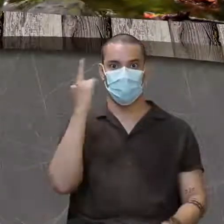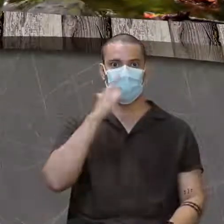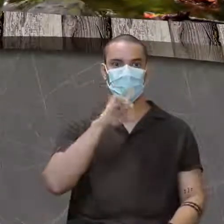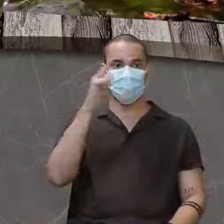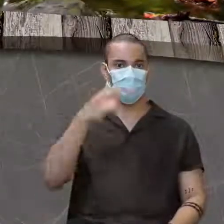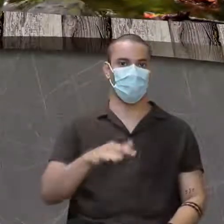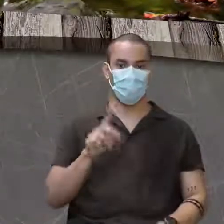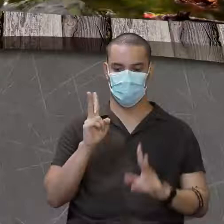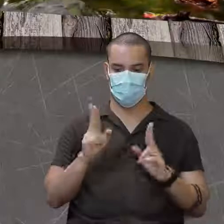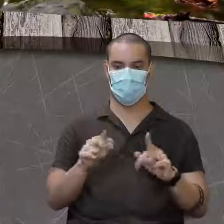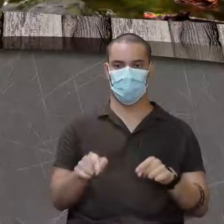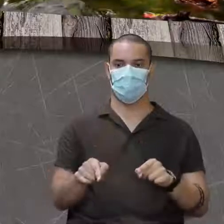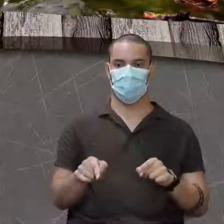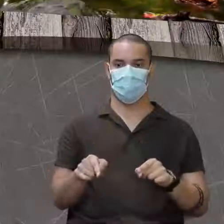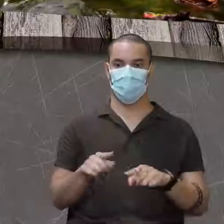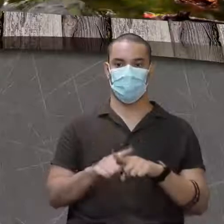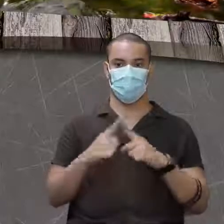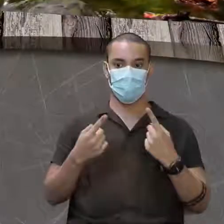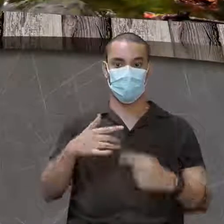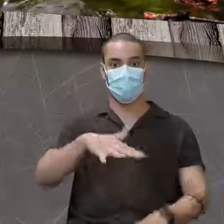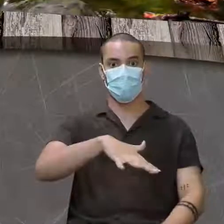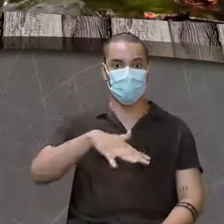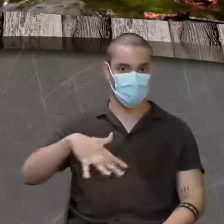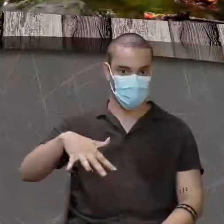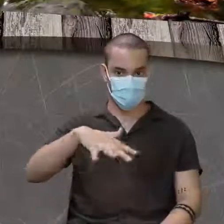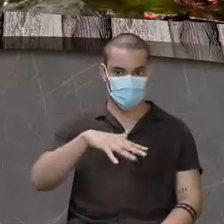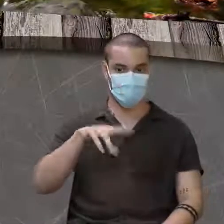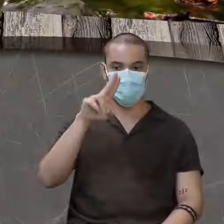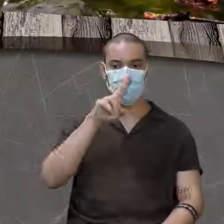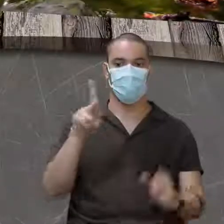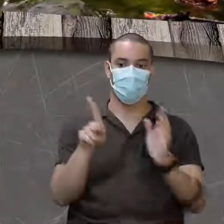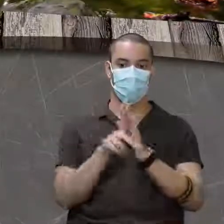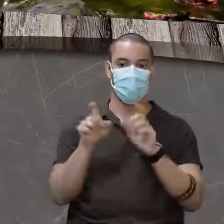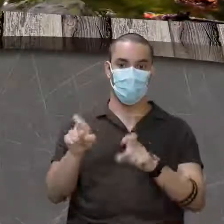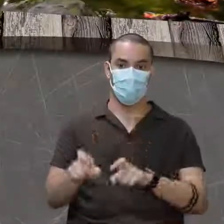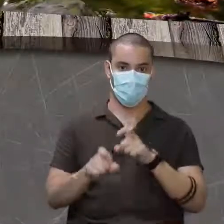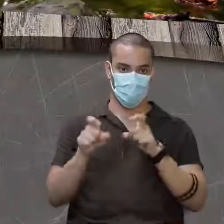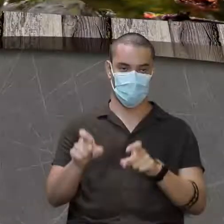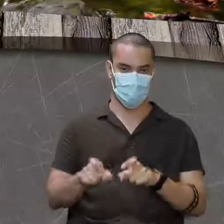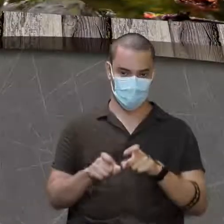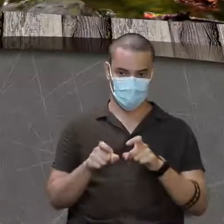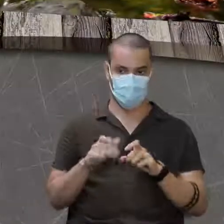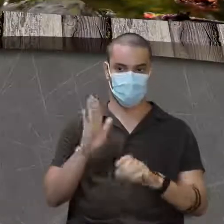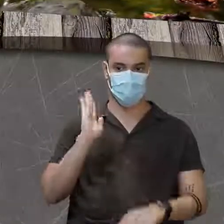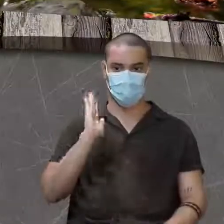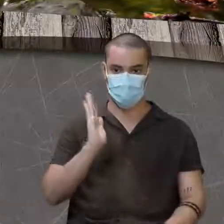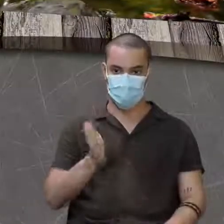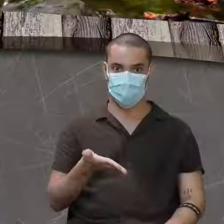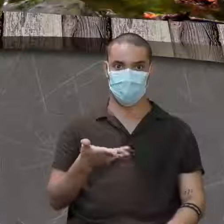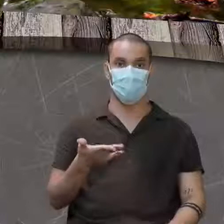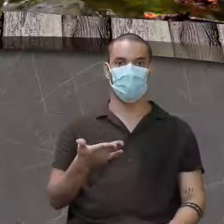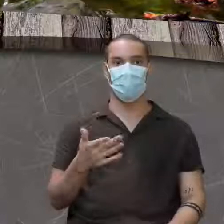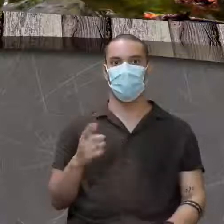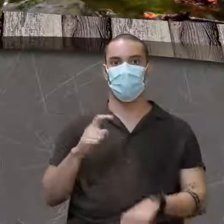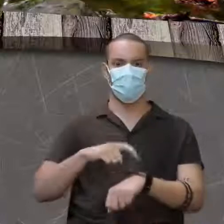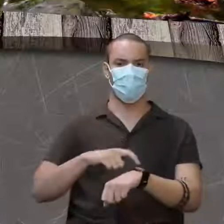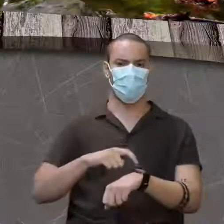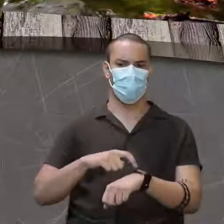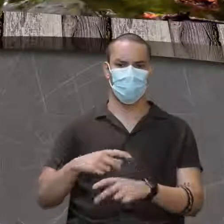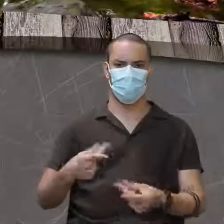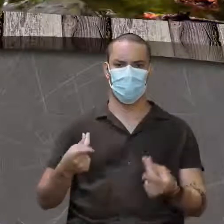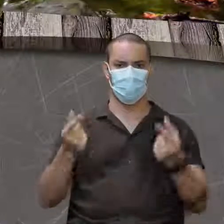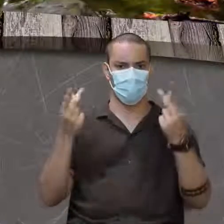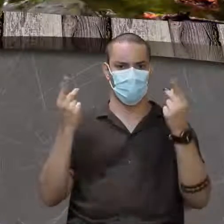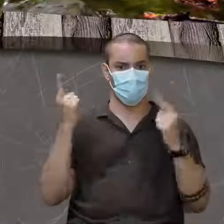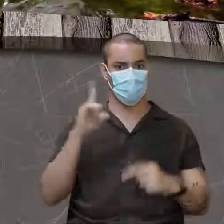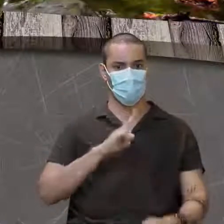recuperação. Uma área que foi utilizada para a agricultura, em muitos momentos, você